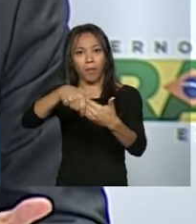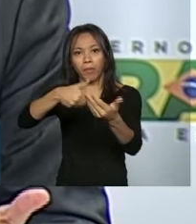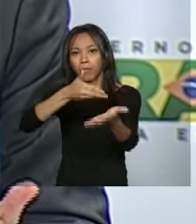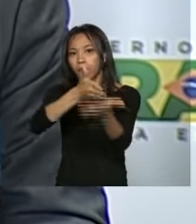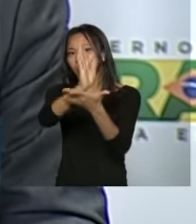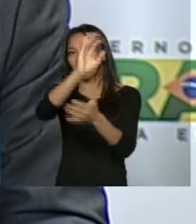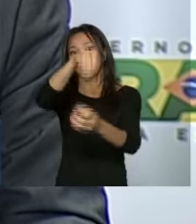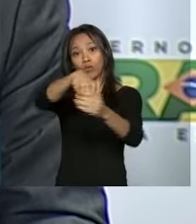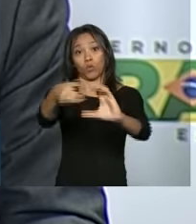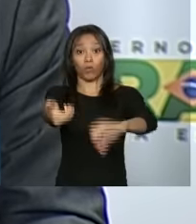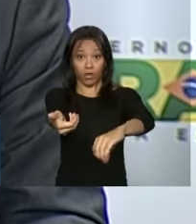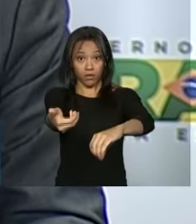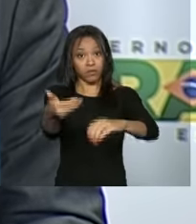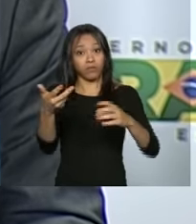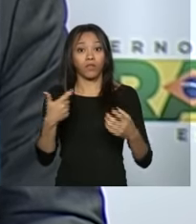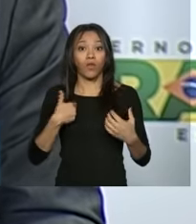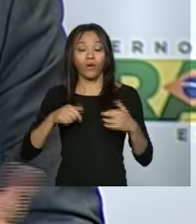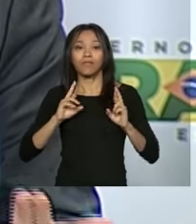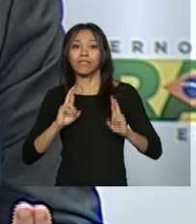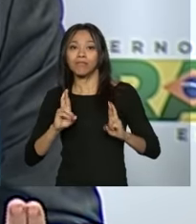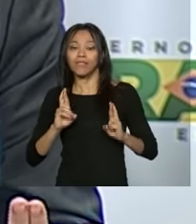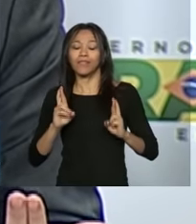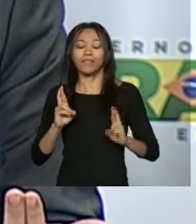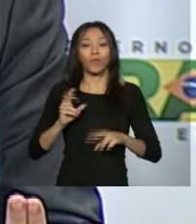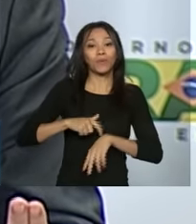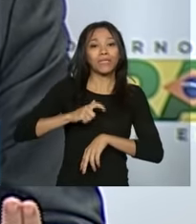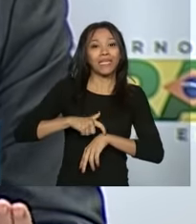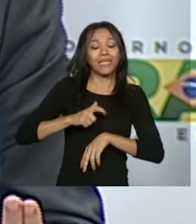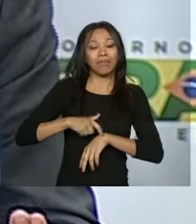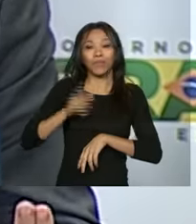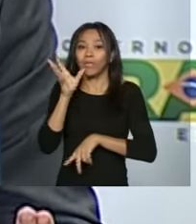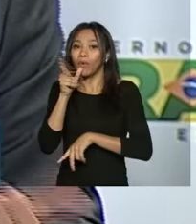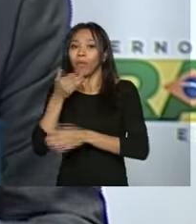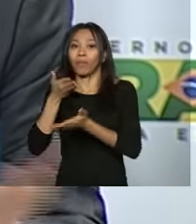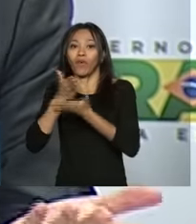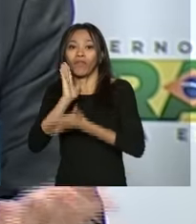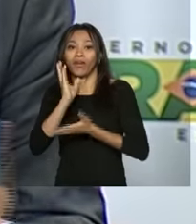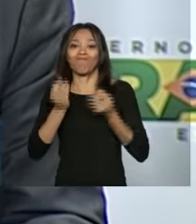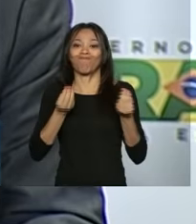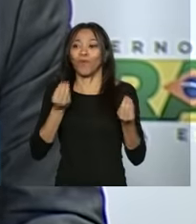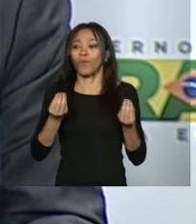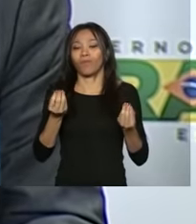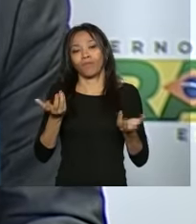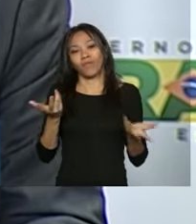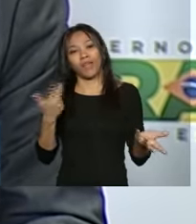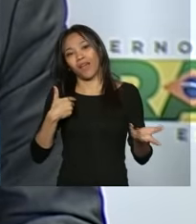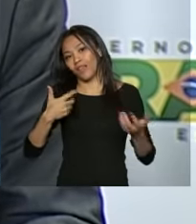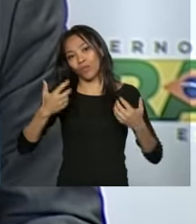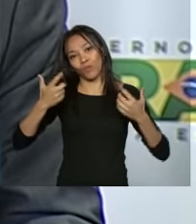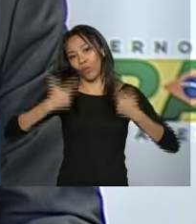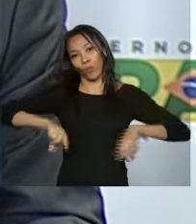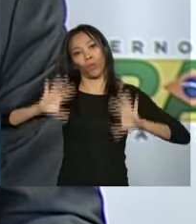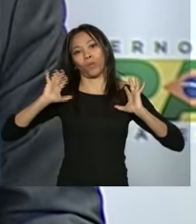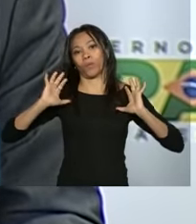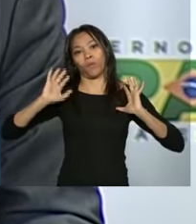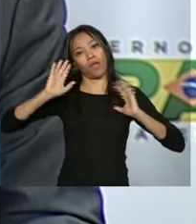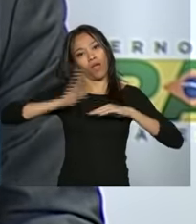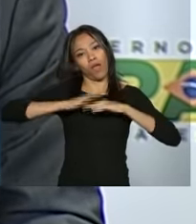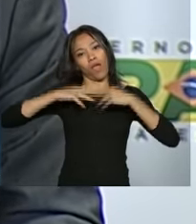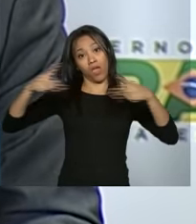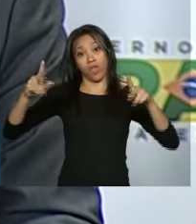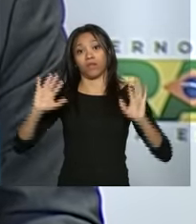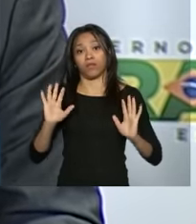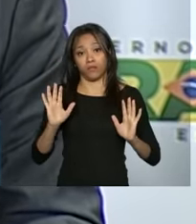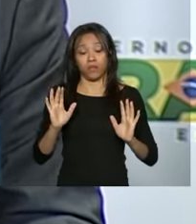gente criar uma expectativa de quanto tempo o congresso demora para aprovar medidas aí foge da nossa alçada a fazer agora que